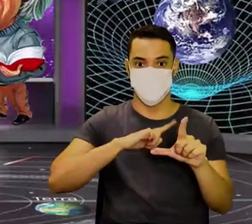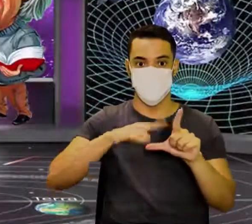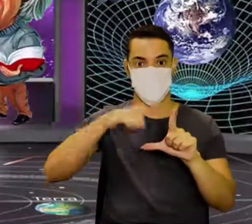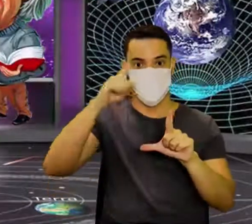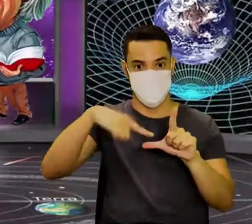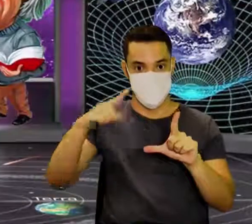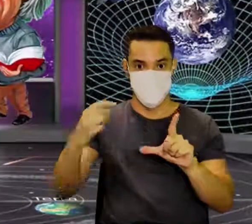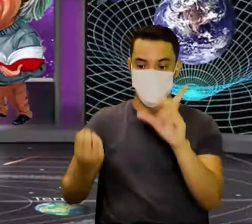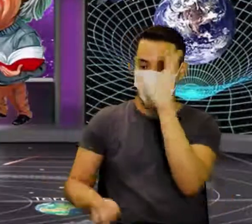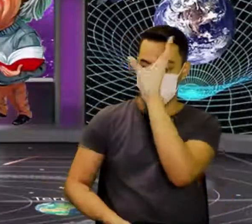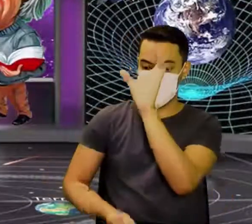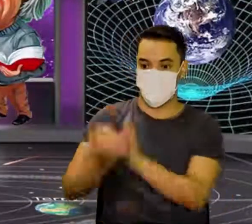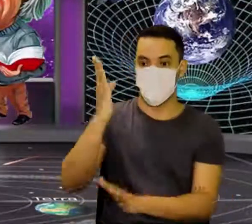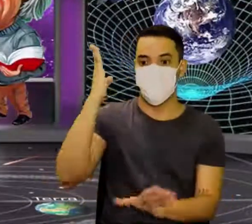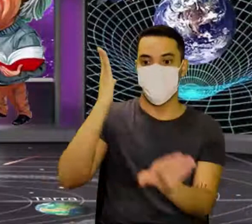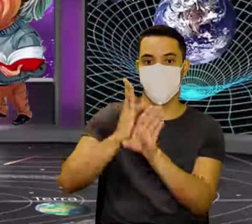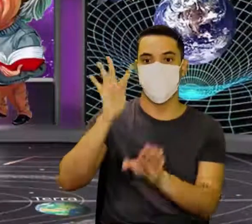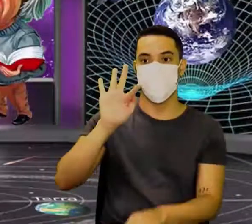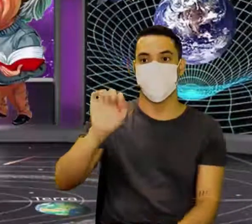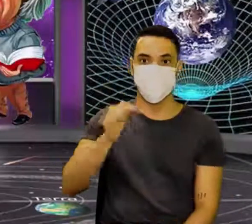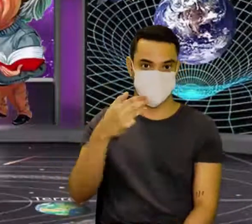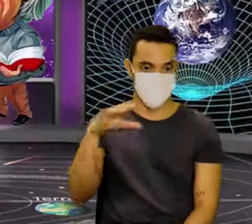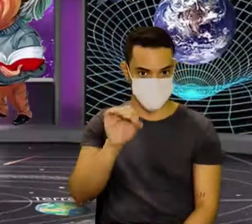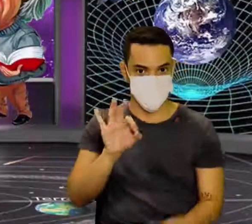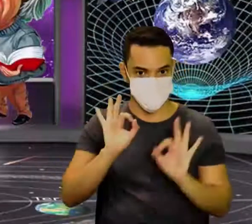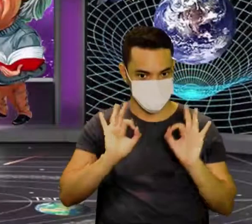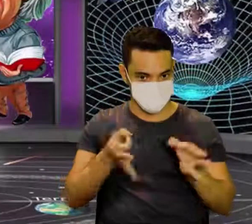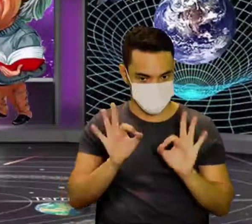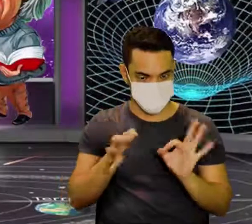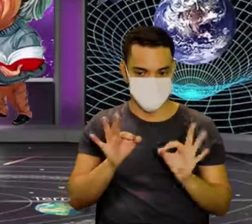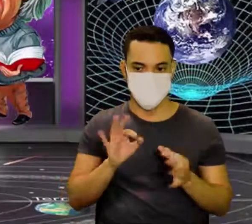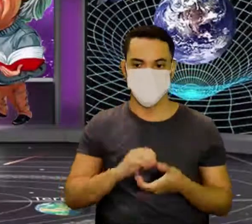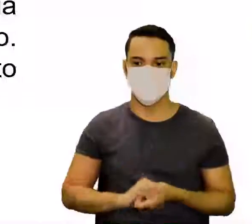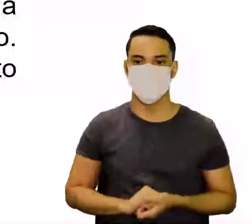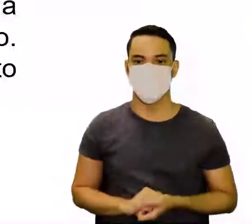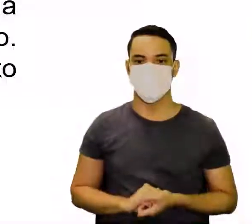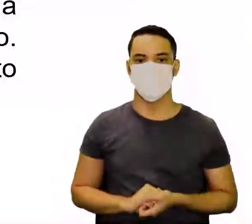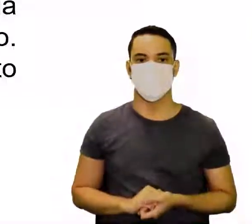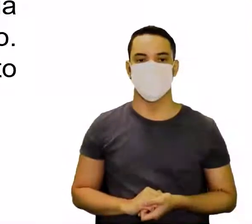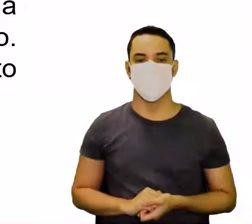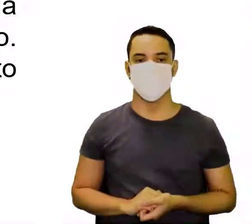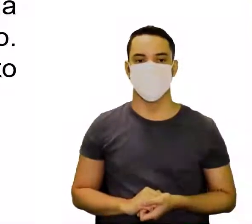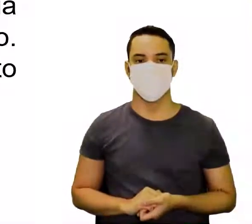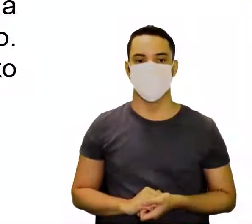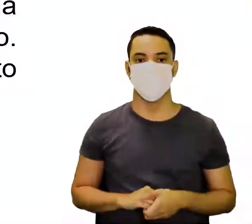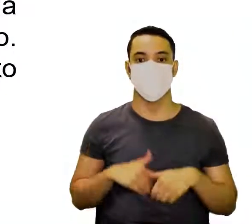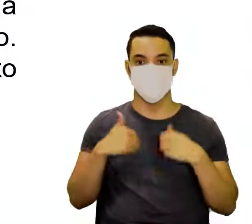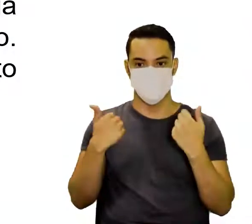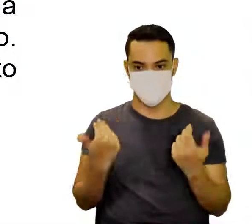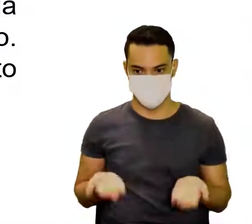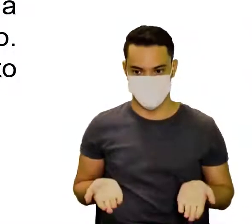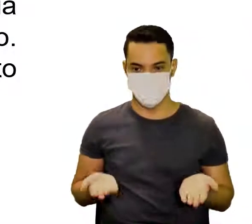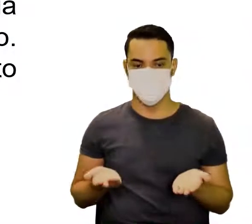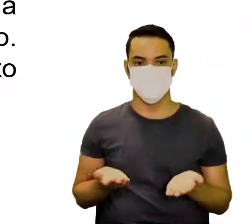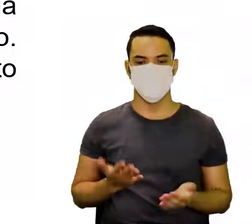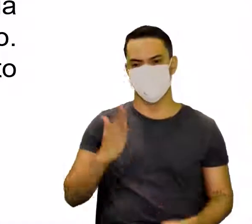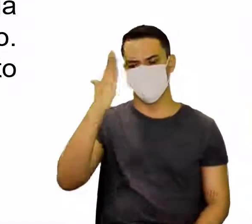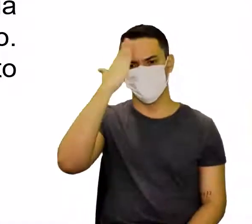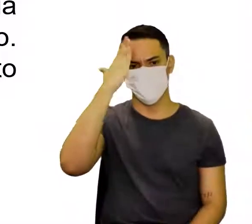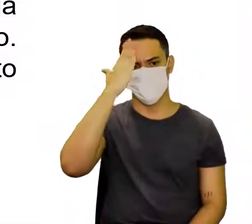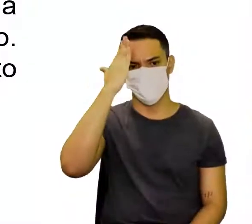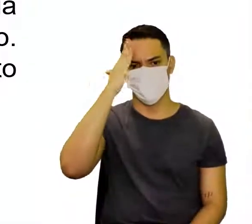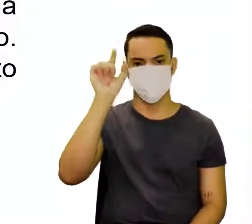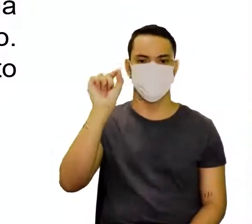que é gerado através de uma função, tá bom? Vamos continuar, olha só. Então, ali, sabemos